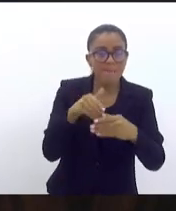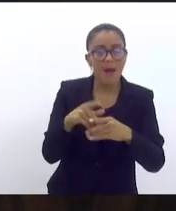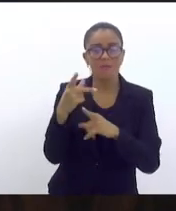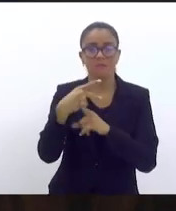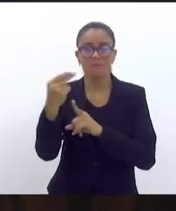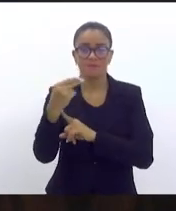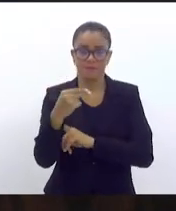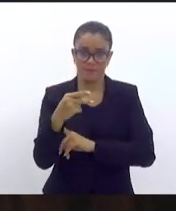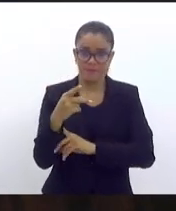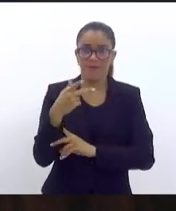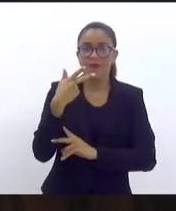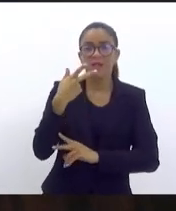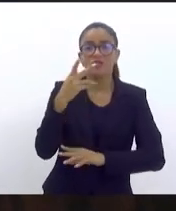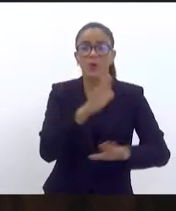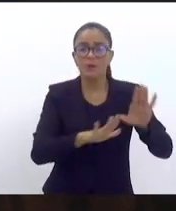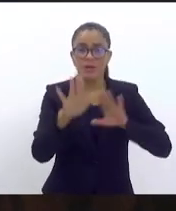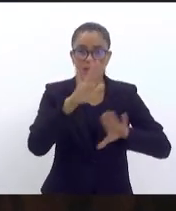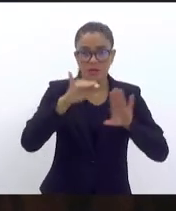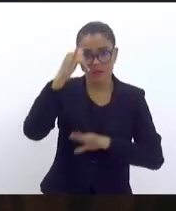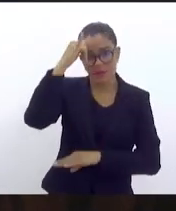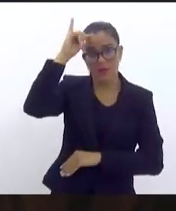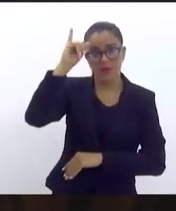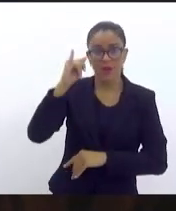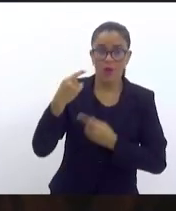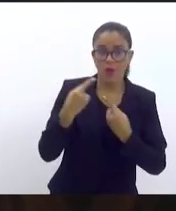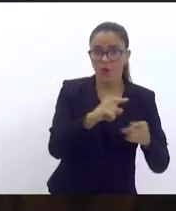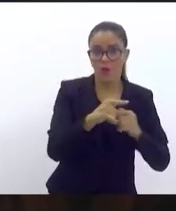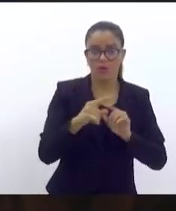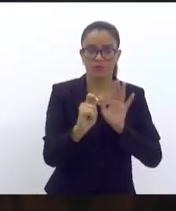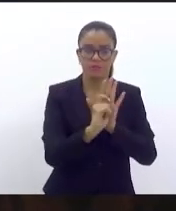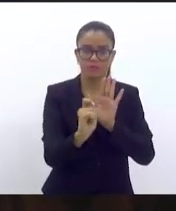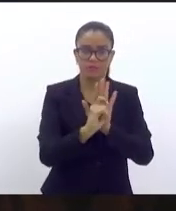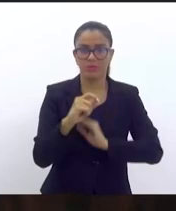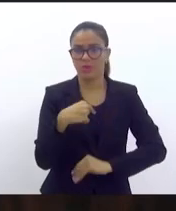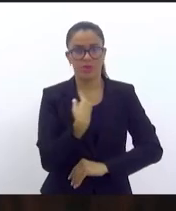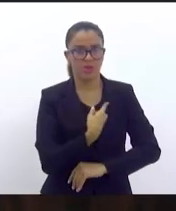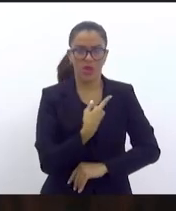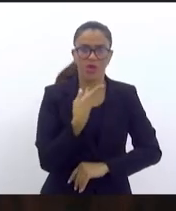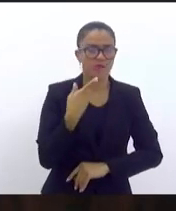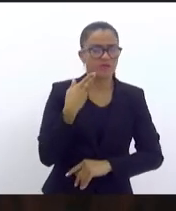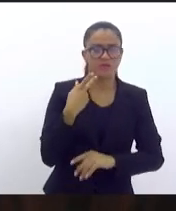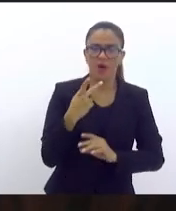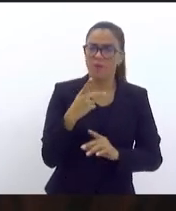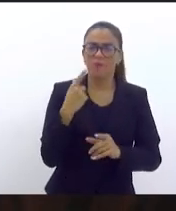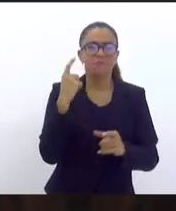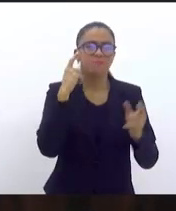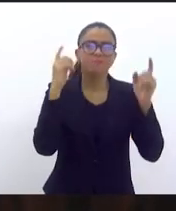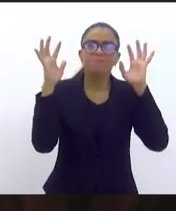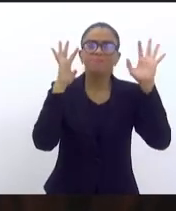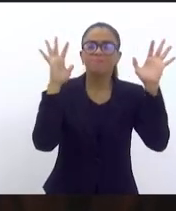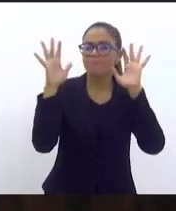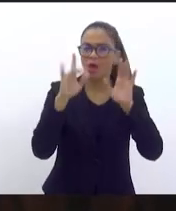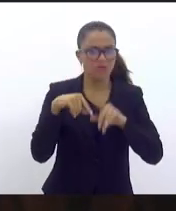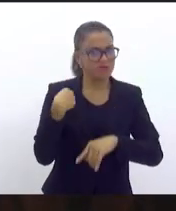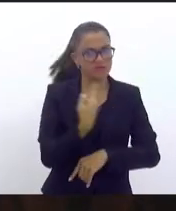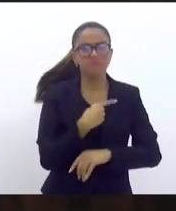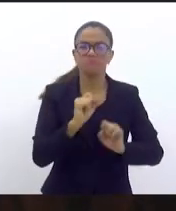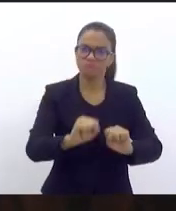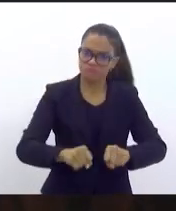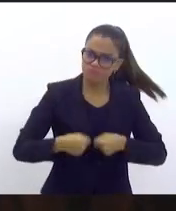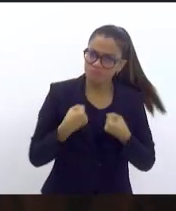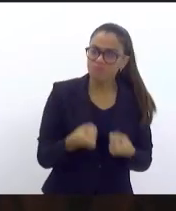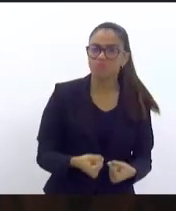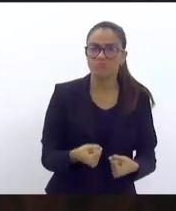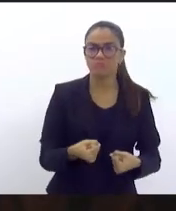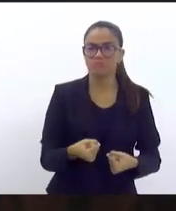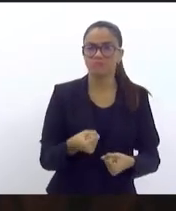esse trabalho se tratando de prevenção contra as drogas pode ter certeza nós não vamos medir esforços nós não vamos contar dificuldades